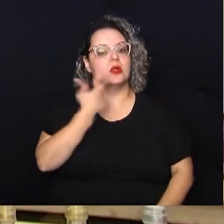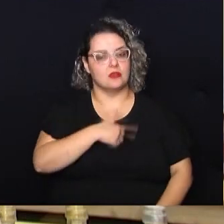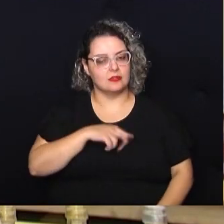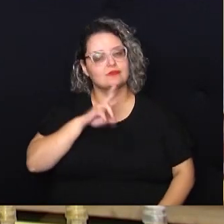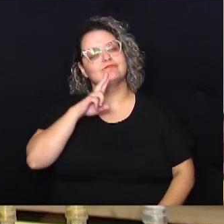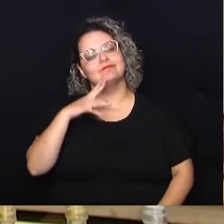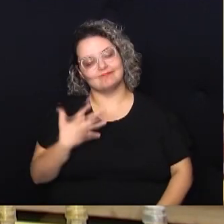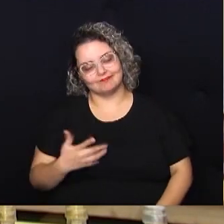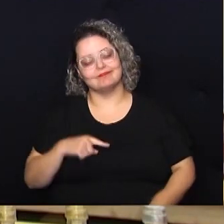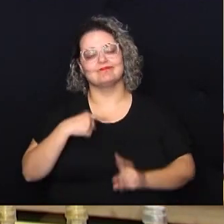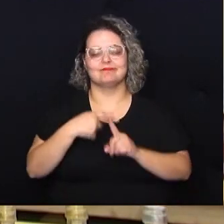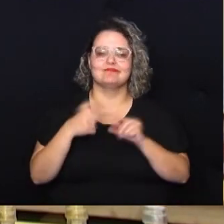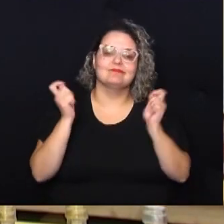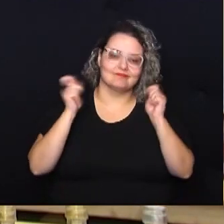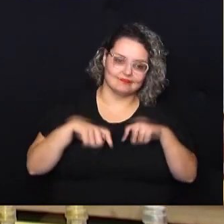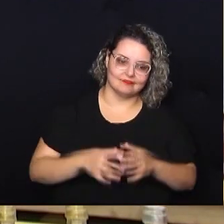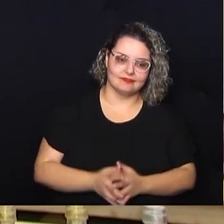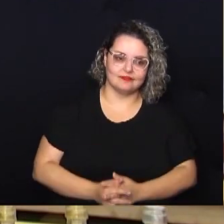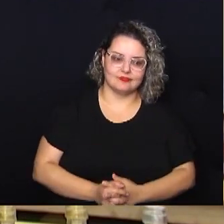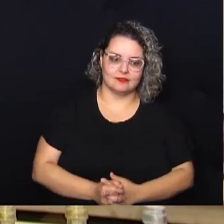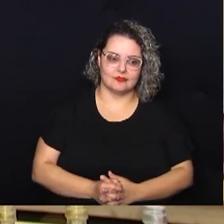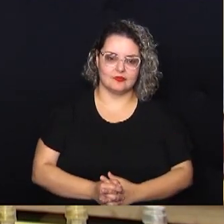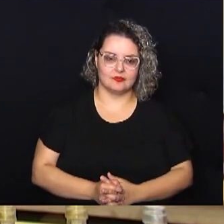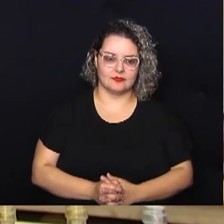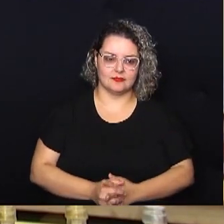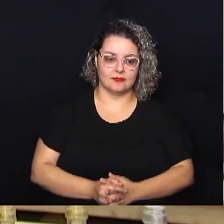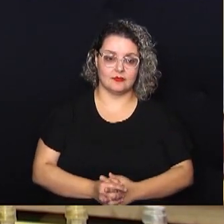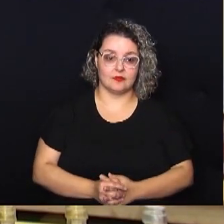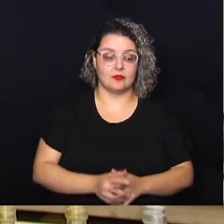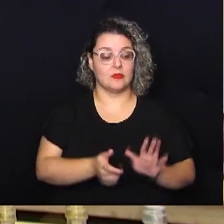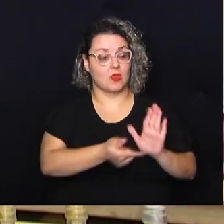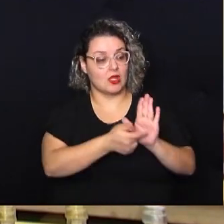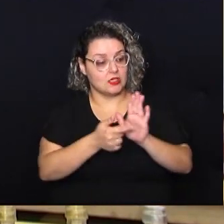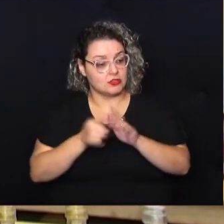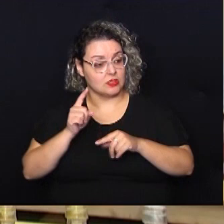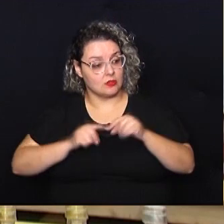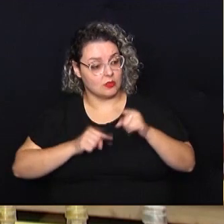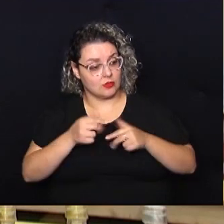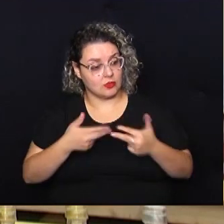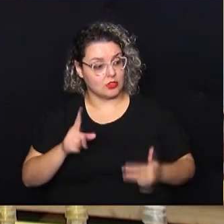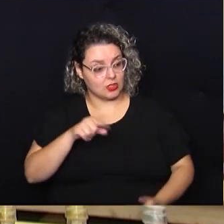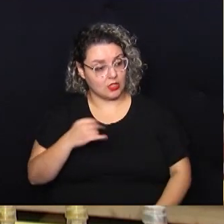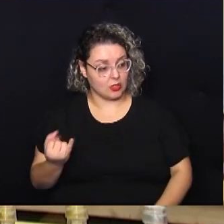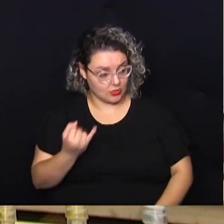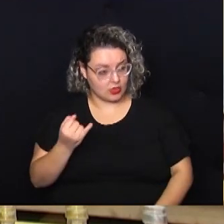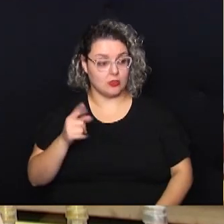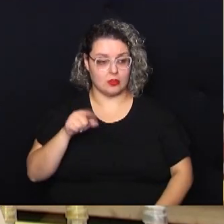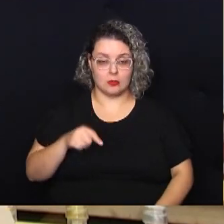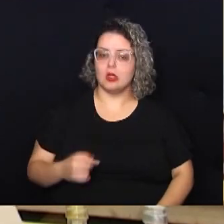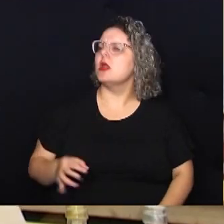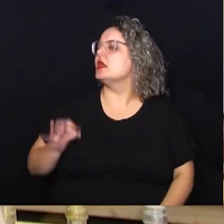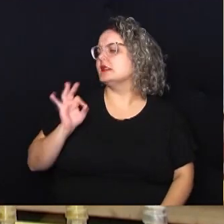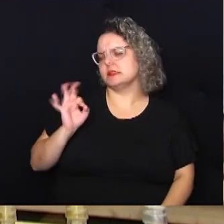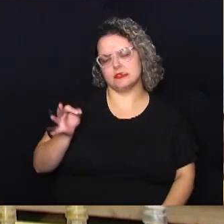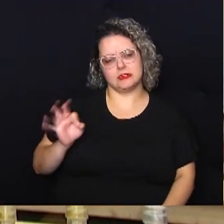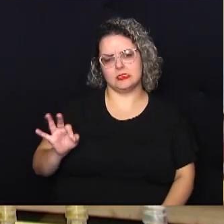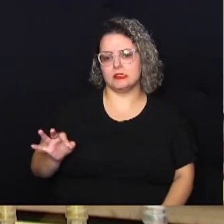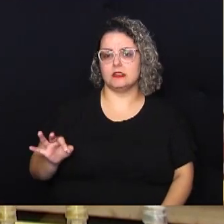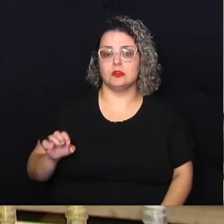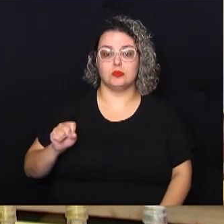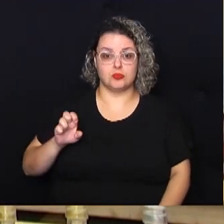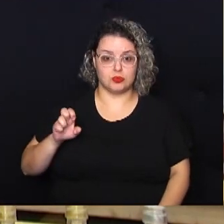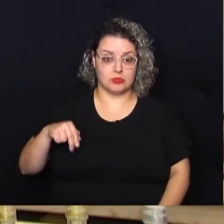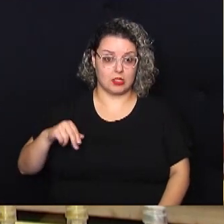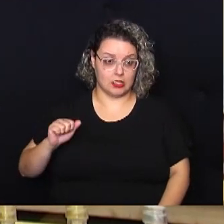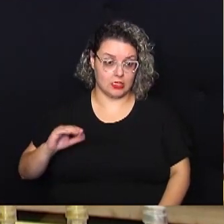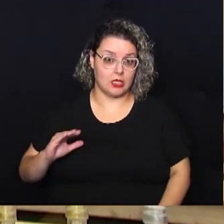resultado assim muito eficiente. Está aqui, né, mostrando os seus produtos, é muito importante isso. Sem dúvida, o Senac é